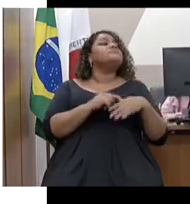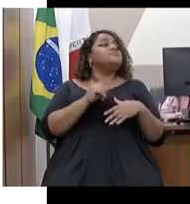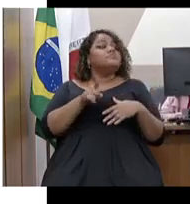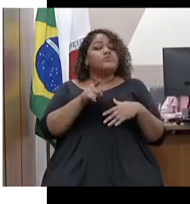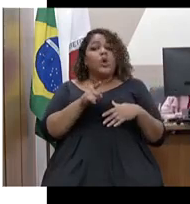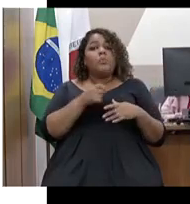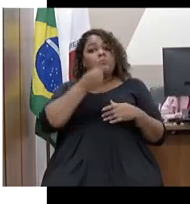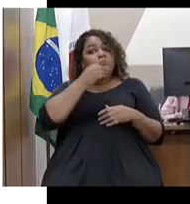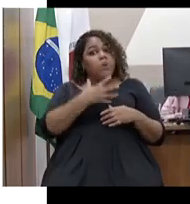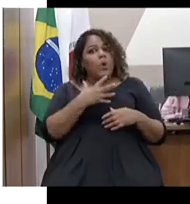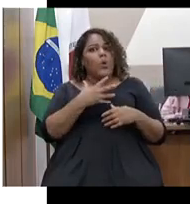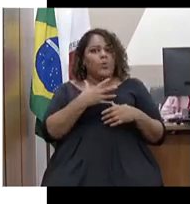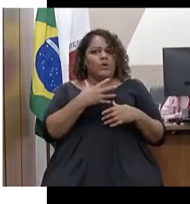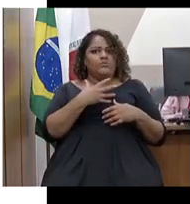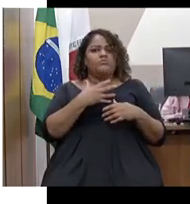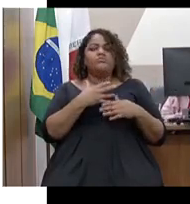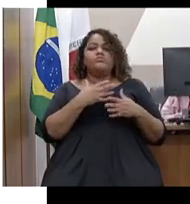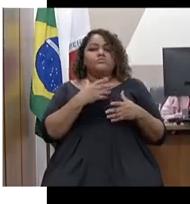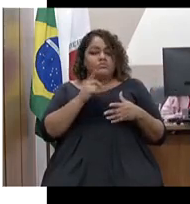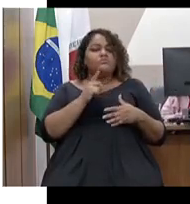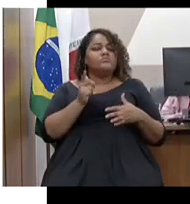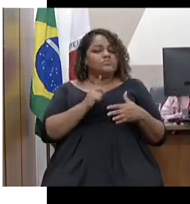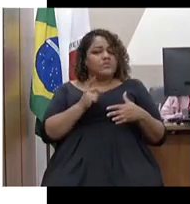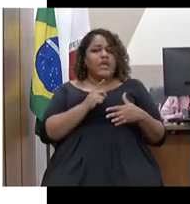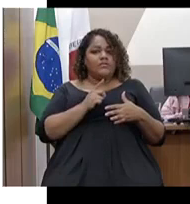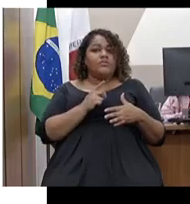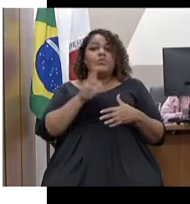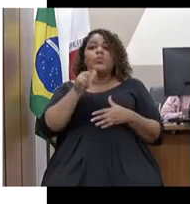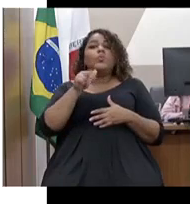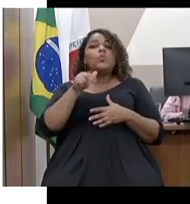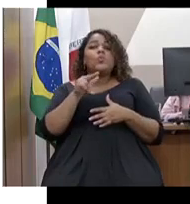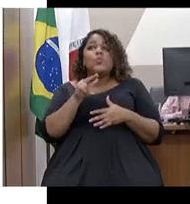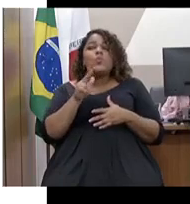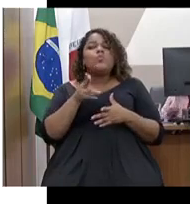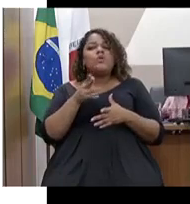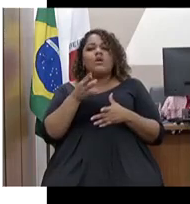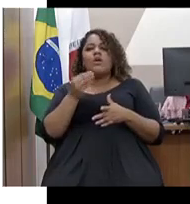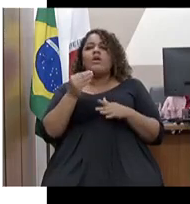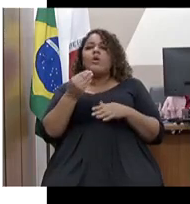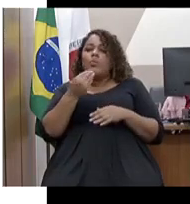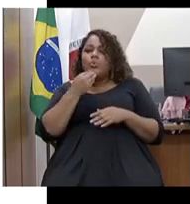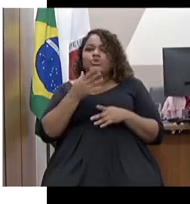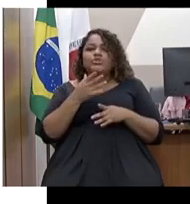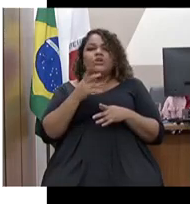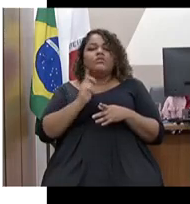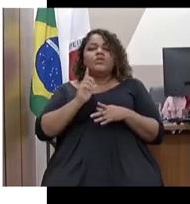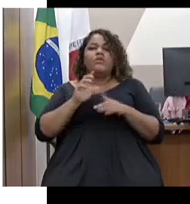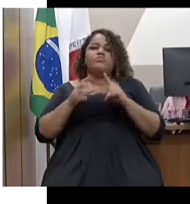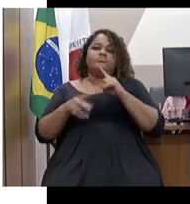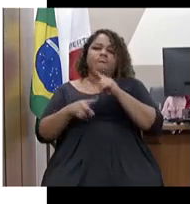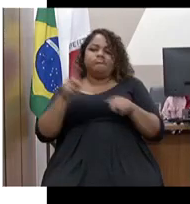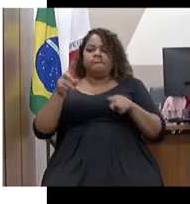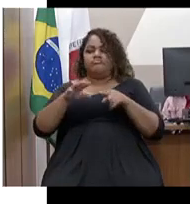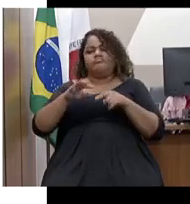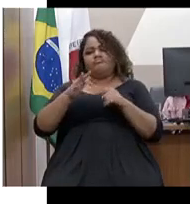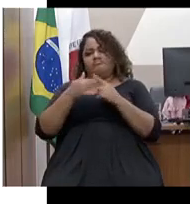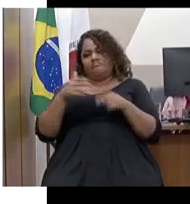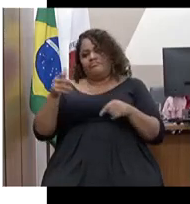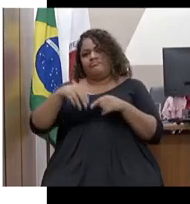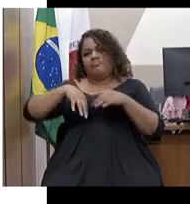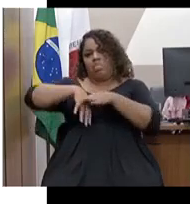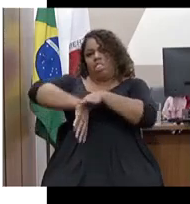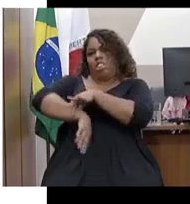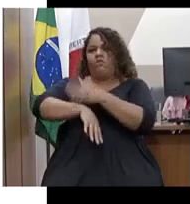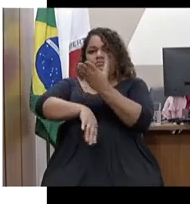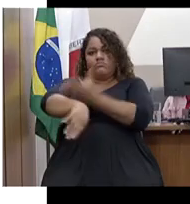ser moedor de moedor de dedo de gente nunca deveria ser mas na prática você acaba encontrando isso né então a denúncia disso